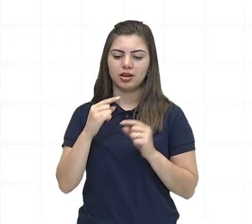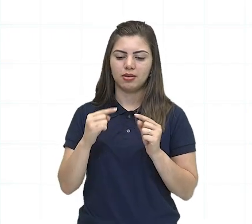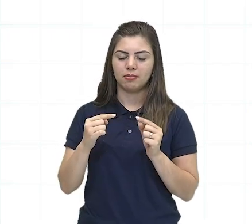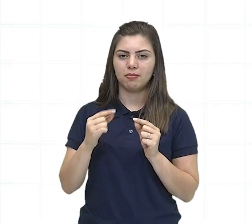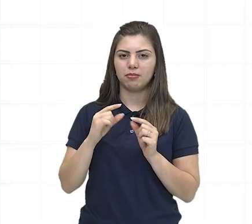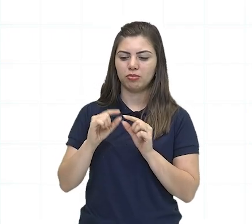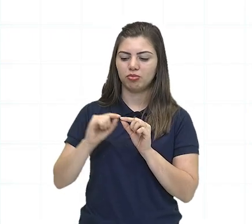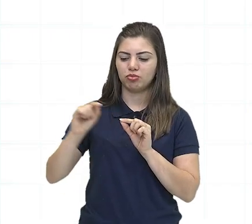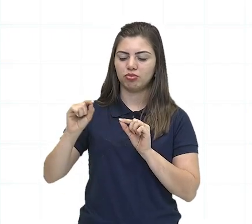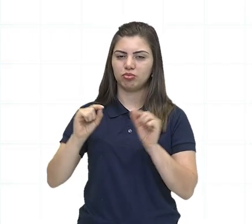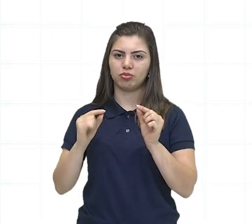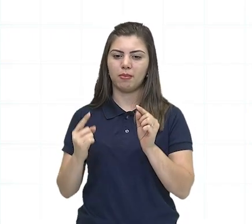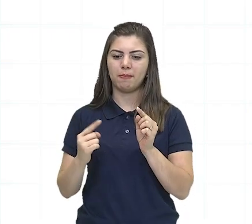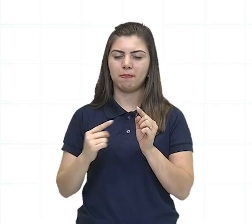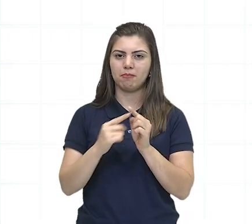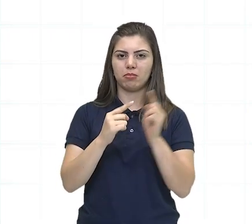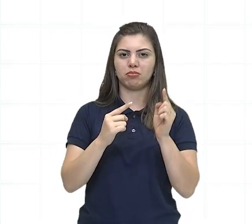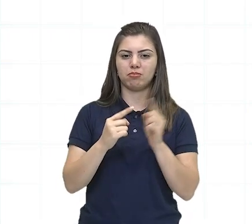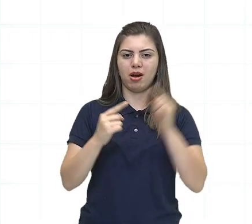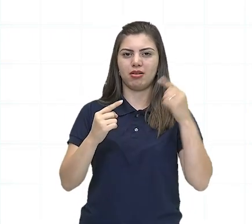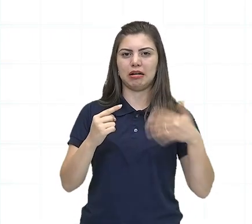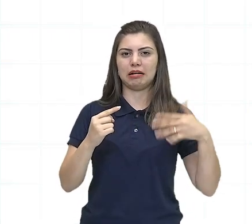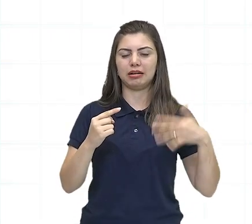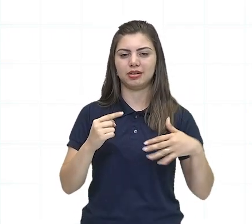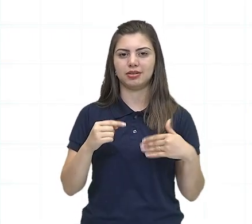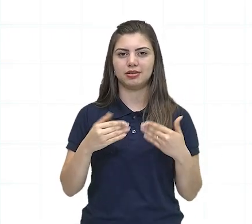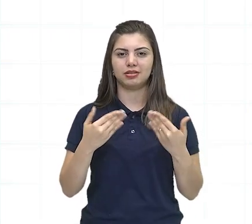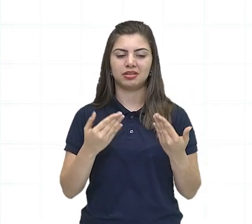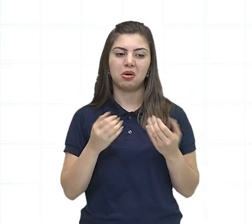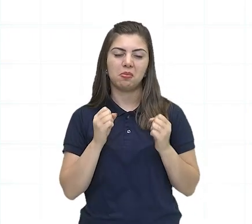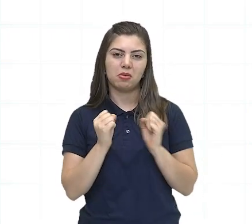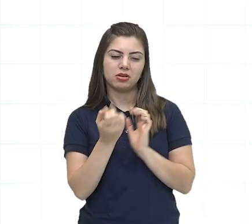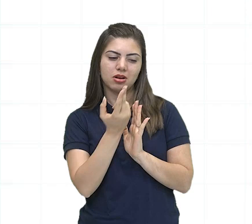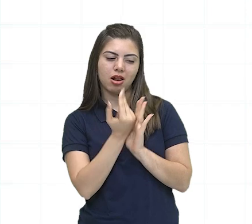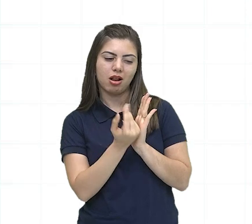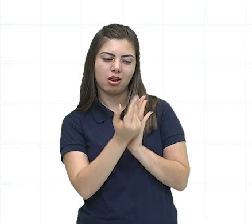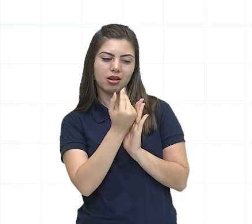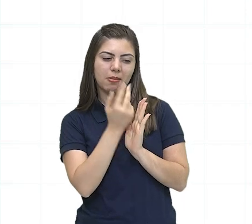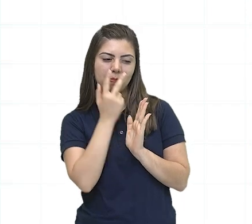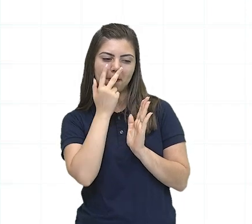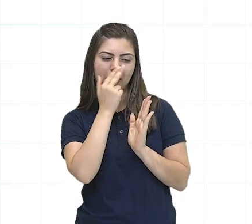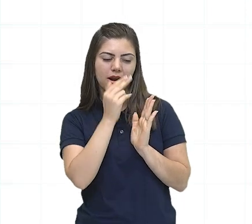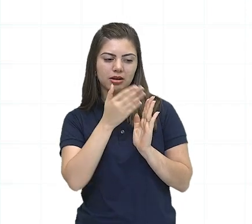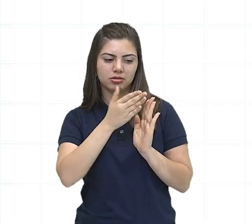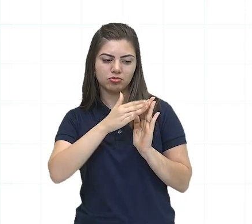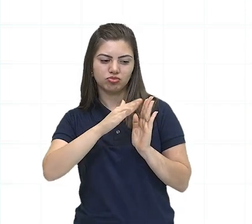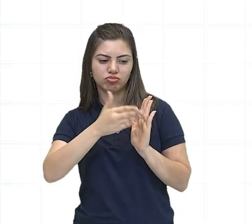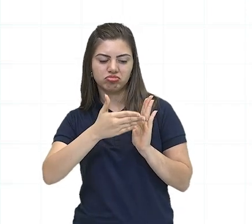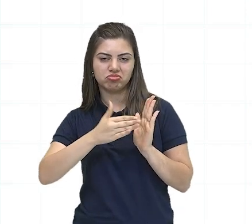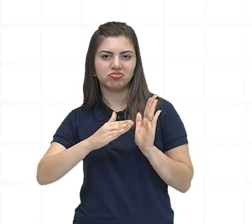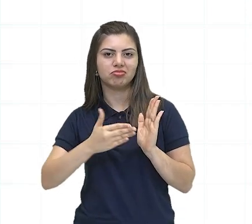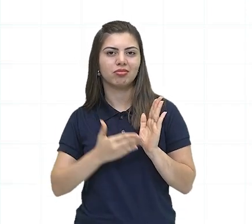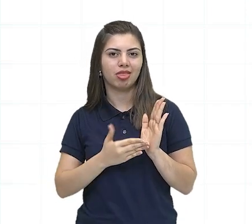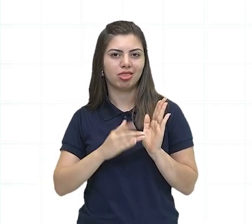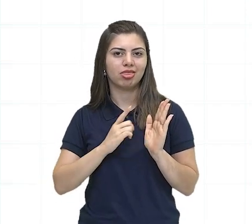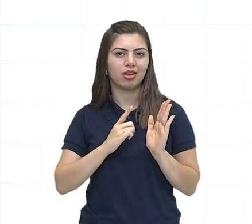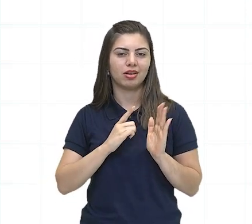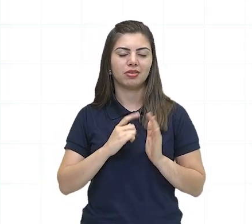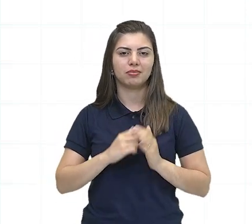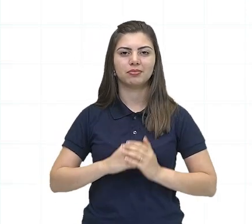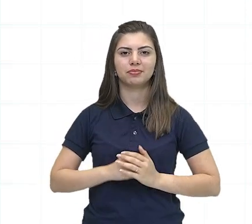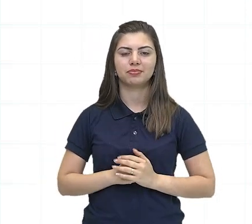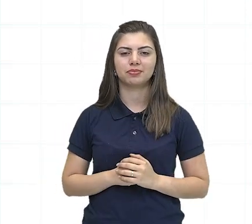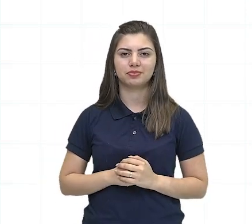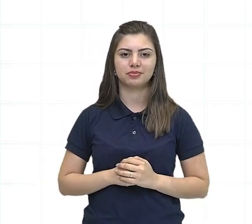aquela rosa, aqueles espinhos vão espetar mesmo. Então, esse efeito óptico da